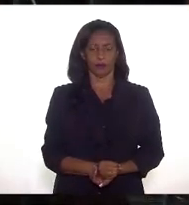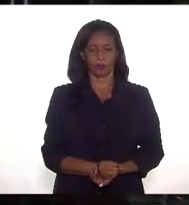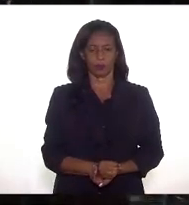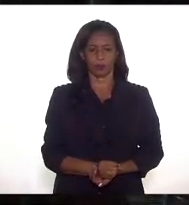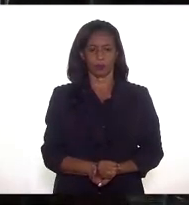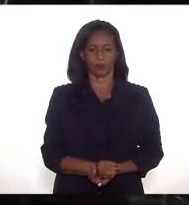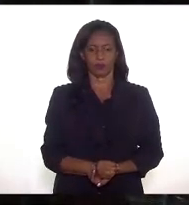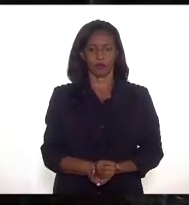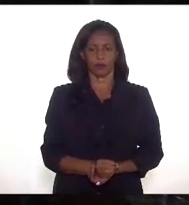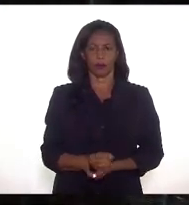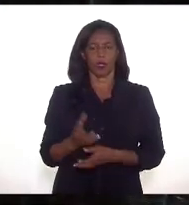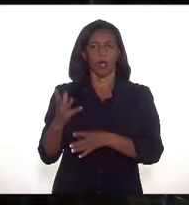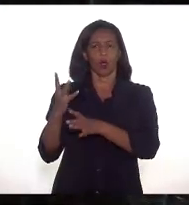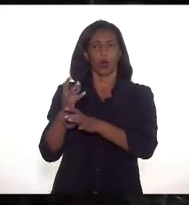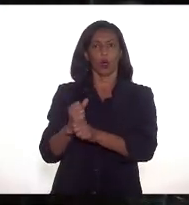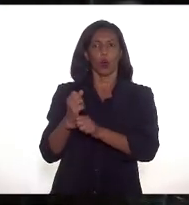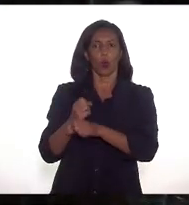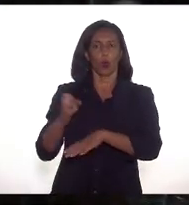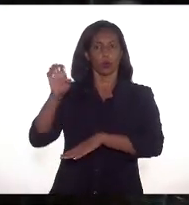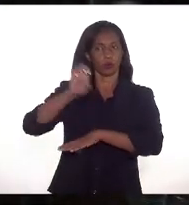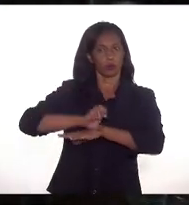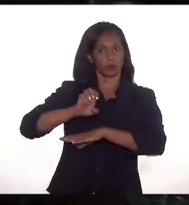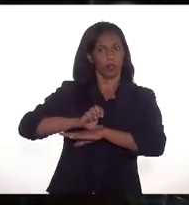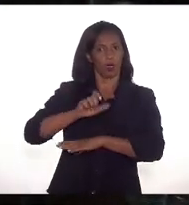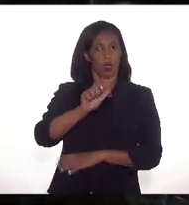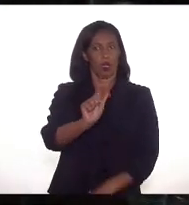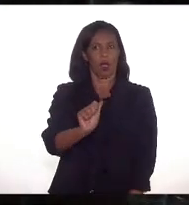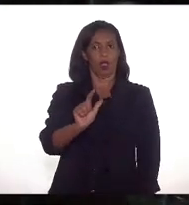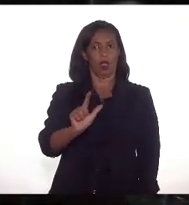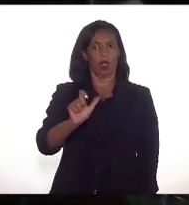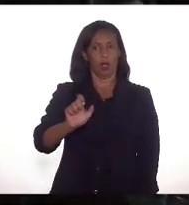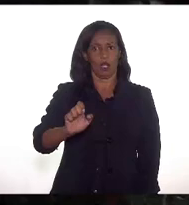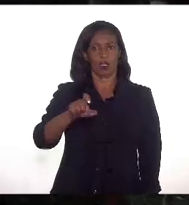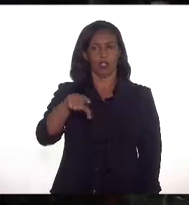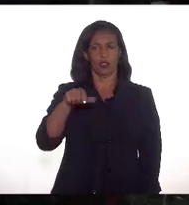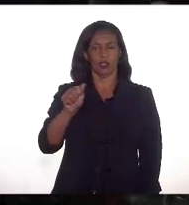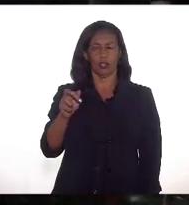pelo Tribunal de Contas do Estado, senhor Alexandre Rosário.